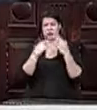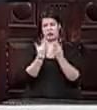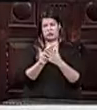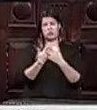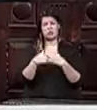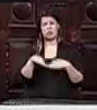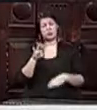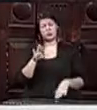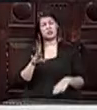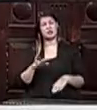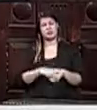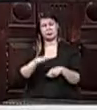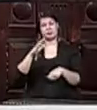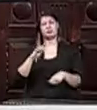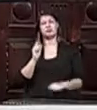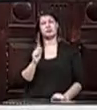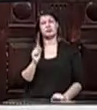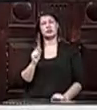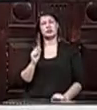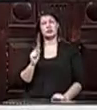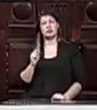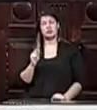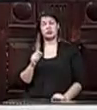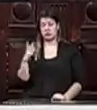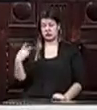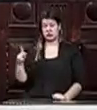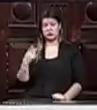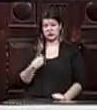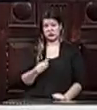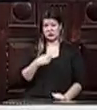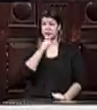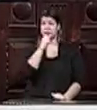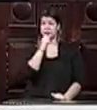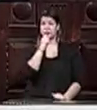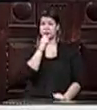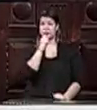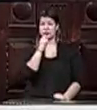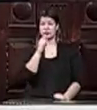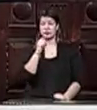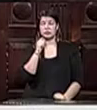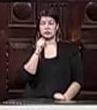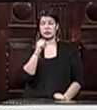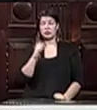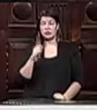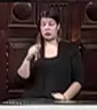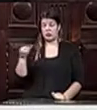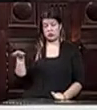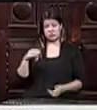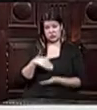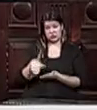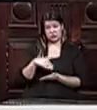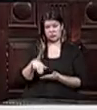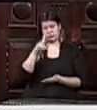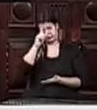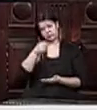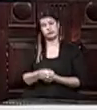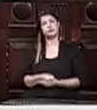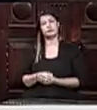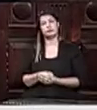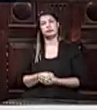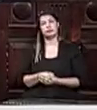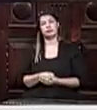para além disso, o próprio método ou ausência dele, pelo qual a Secretaria tomou essas decisões.